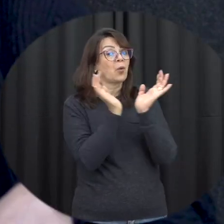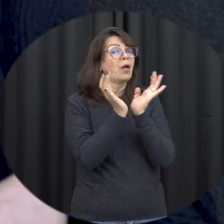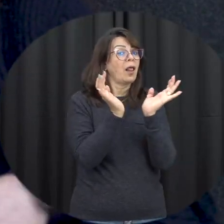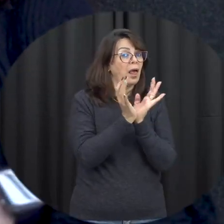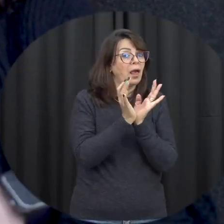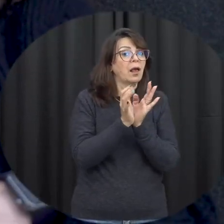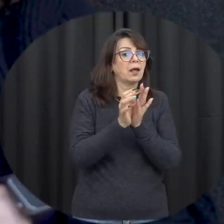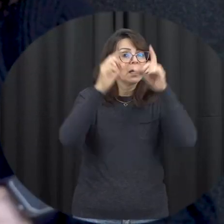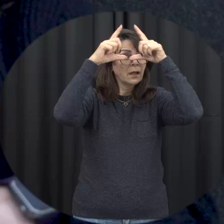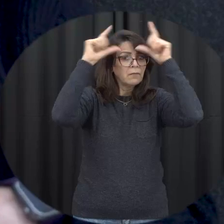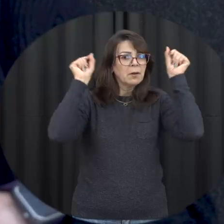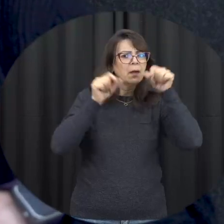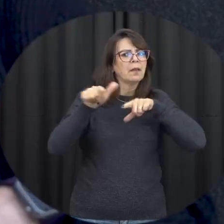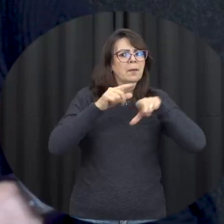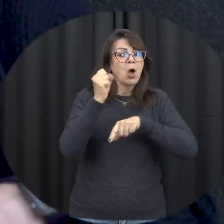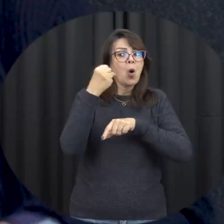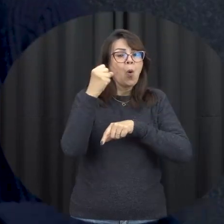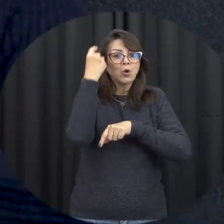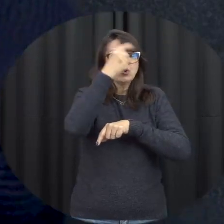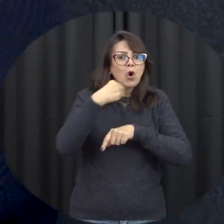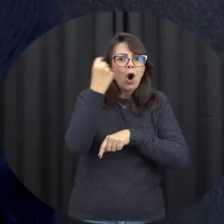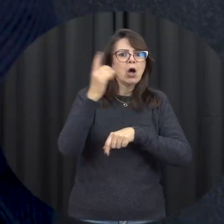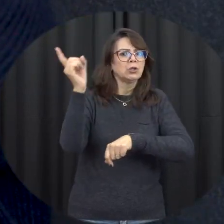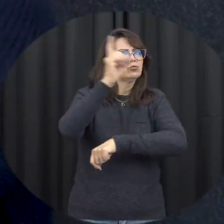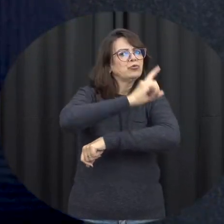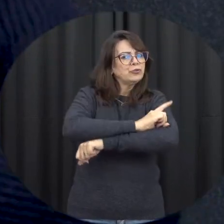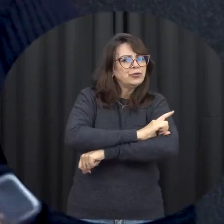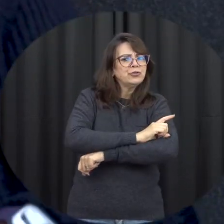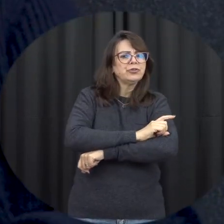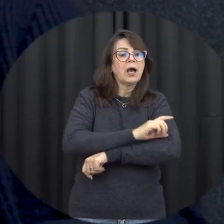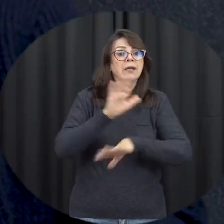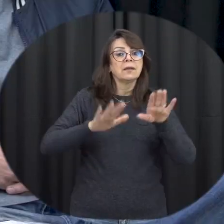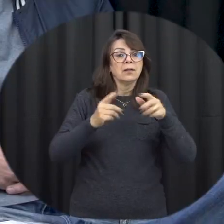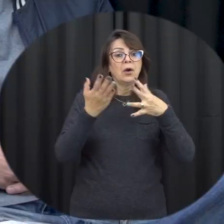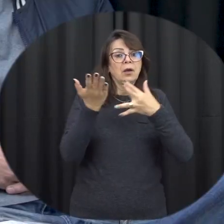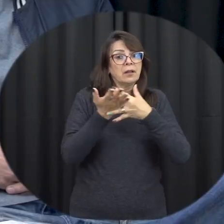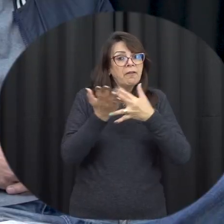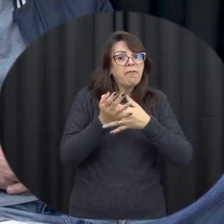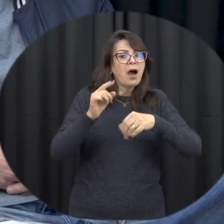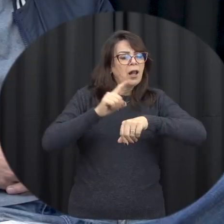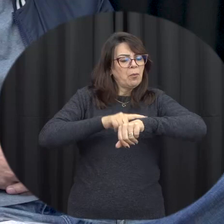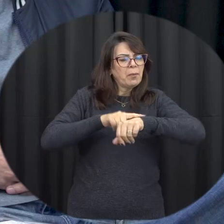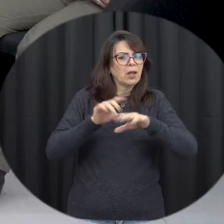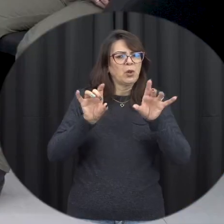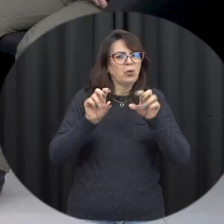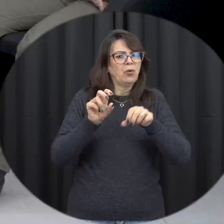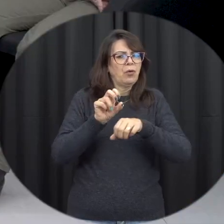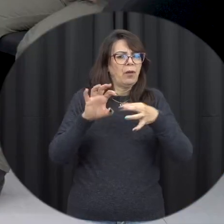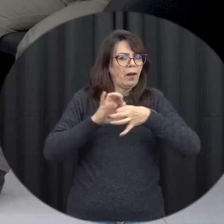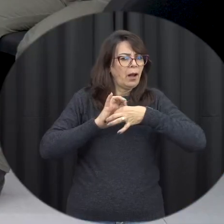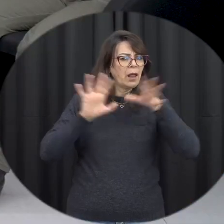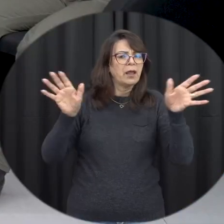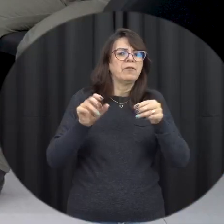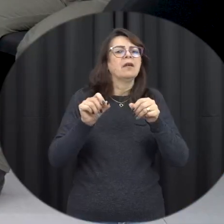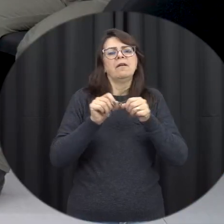os enfermeiros que trabalhavam 8 horas por dia e depois no horário vago, eles faziam o trabalho,